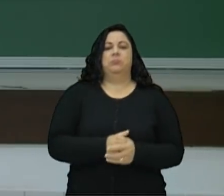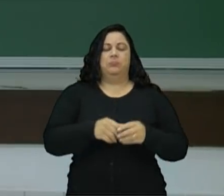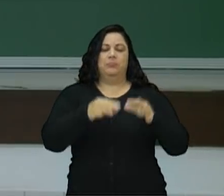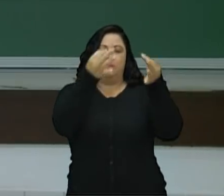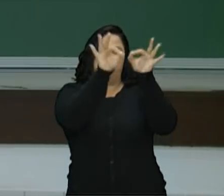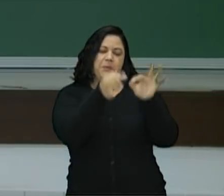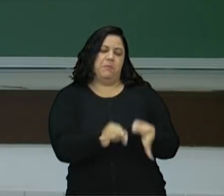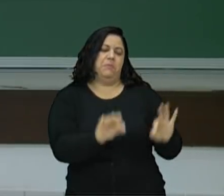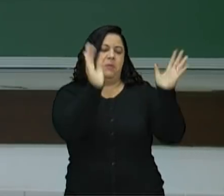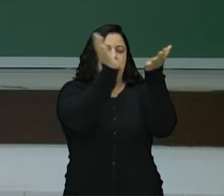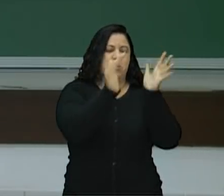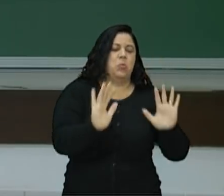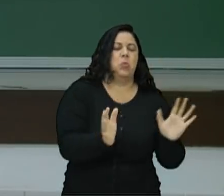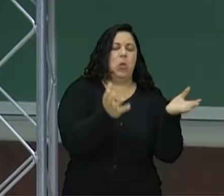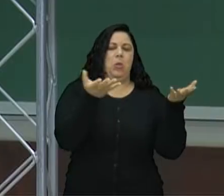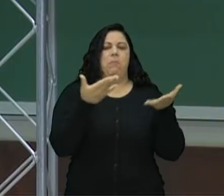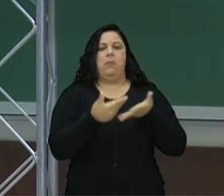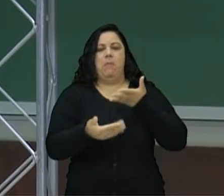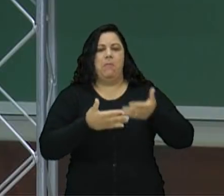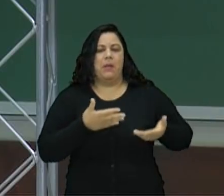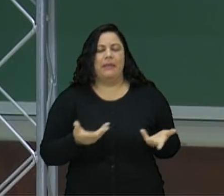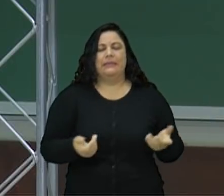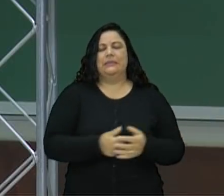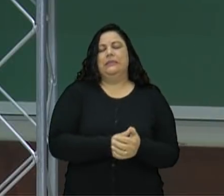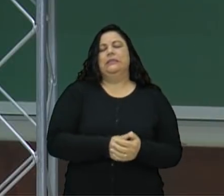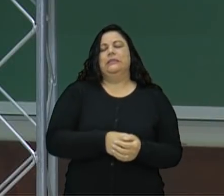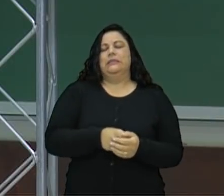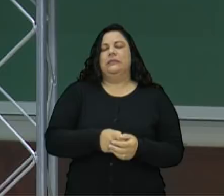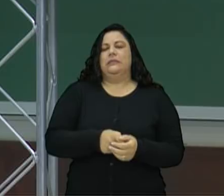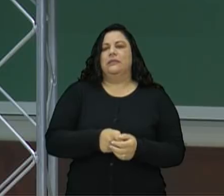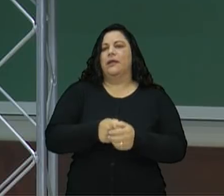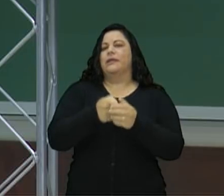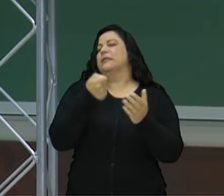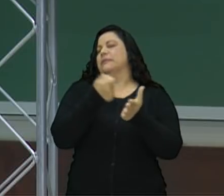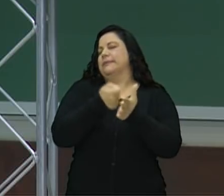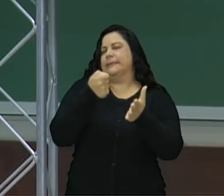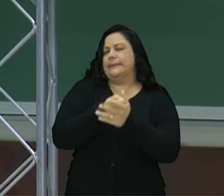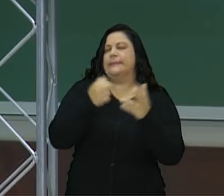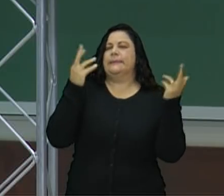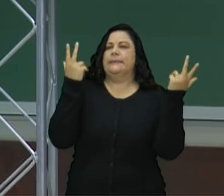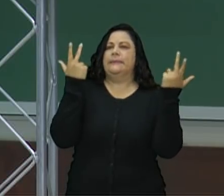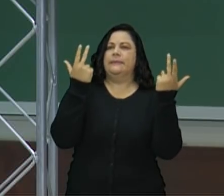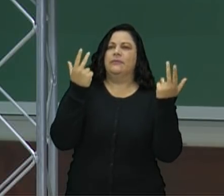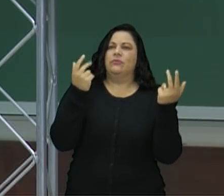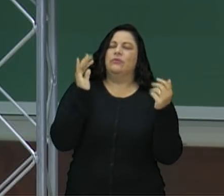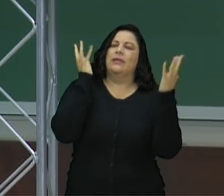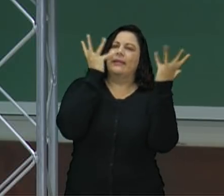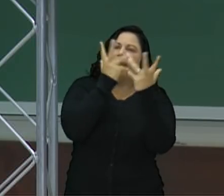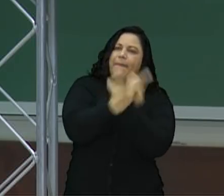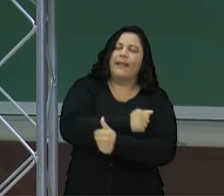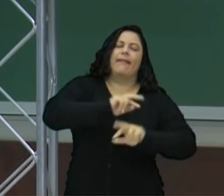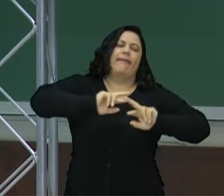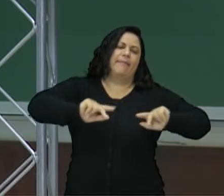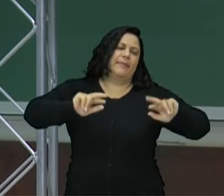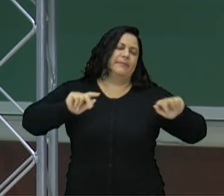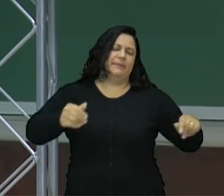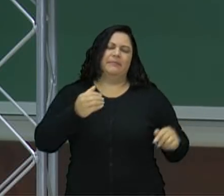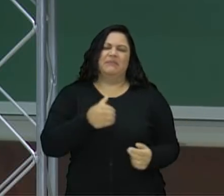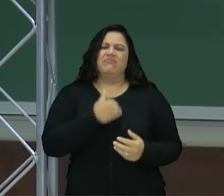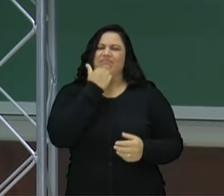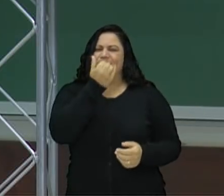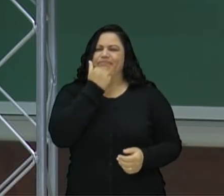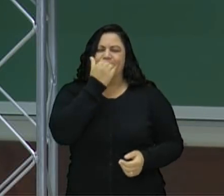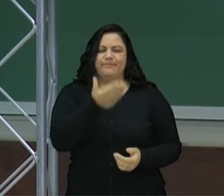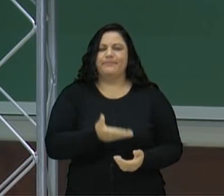às regras ditadas aí pela ditadura da beleza, né? Então ela diz assim que ela acha desnecessária essa compulsão, né, essa